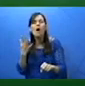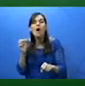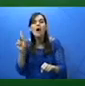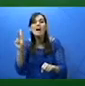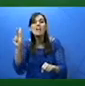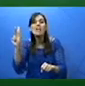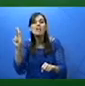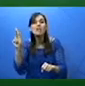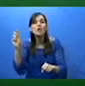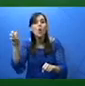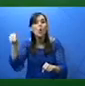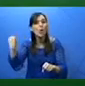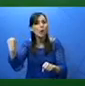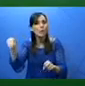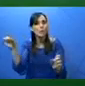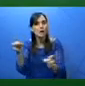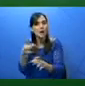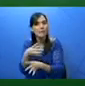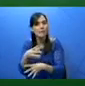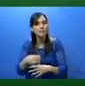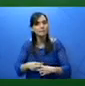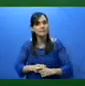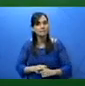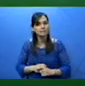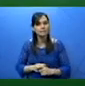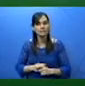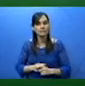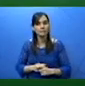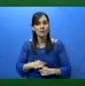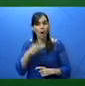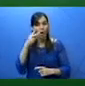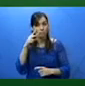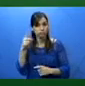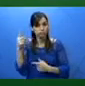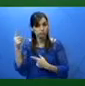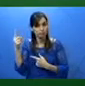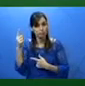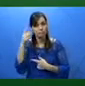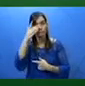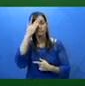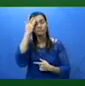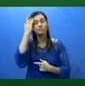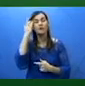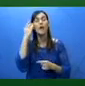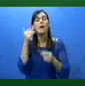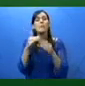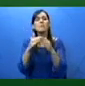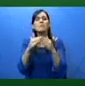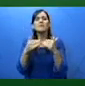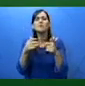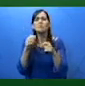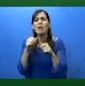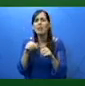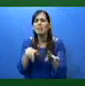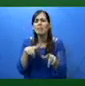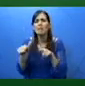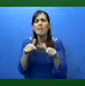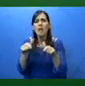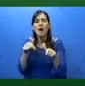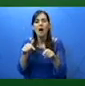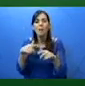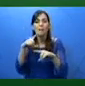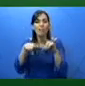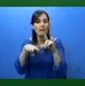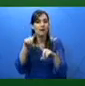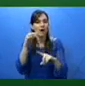quilômetros irá percorrer no final desse período? Aqui, nós vamos pedir para usar o material dourado para fazer a conta,